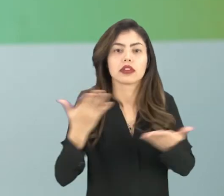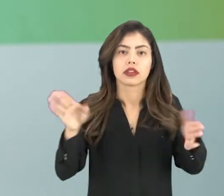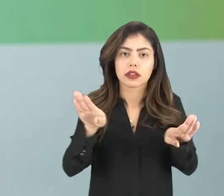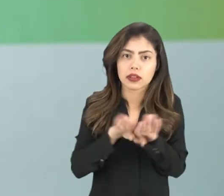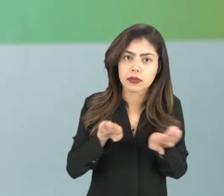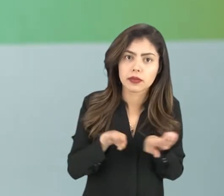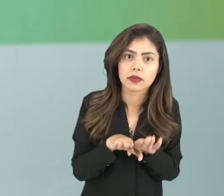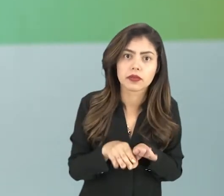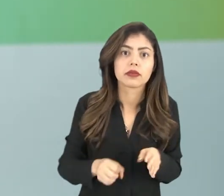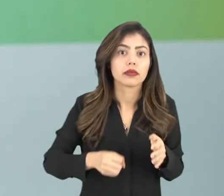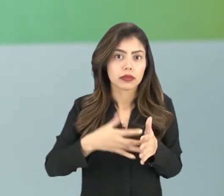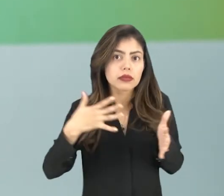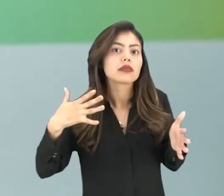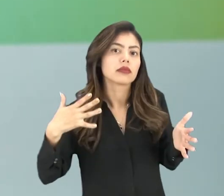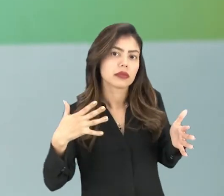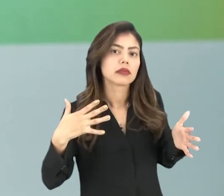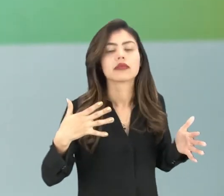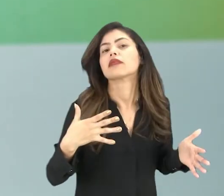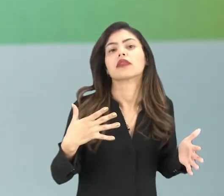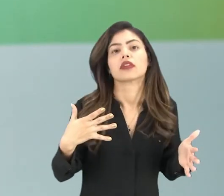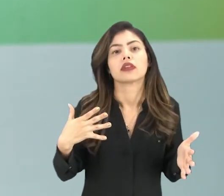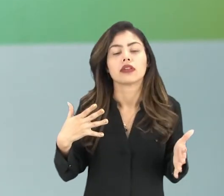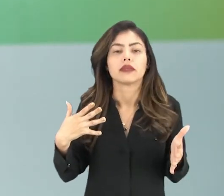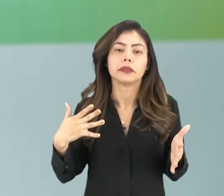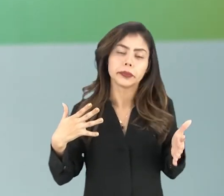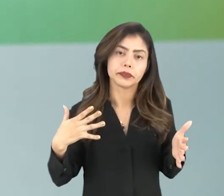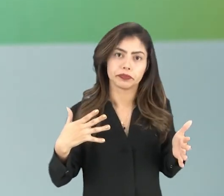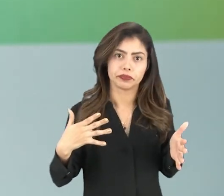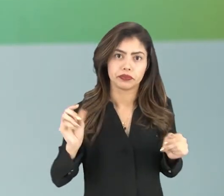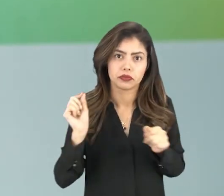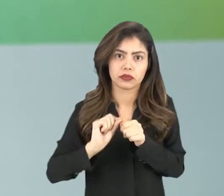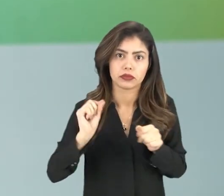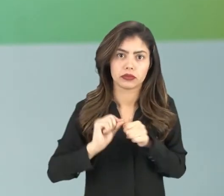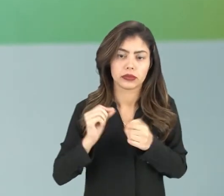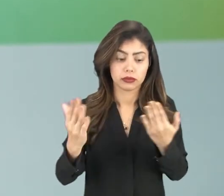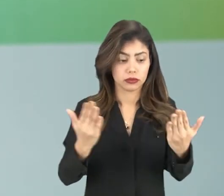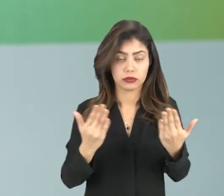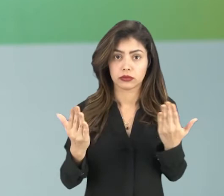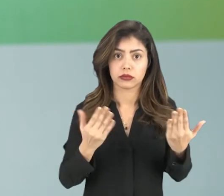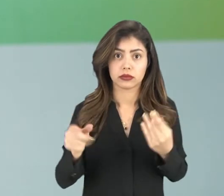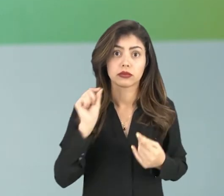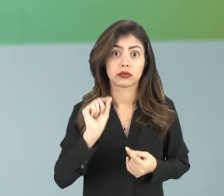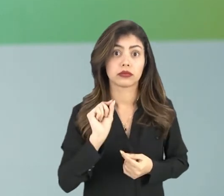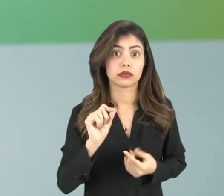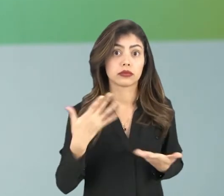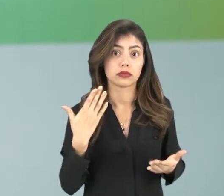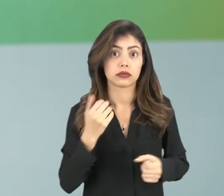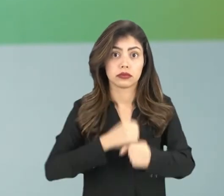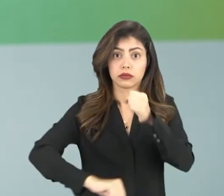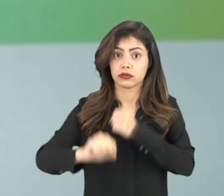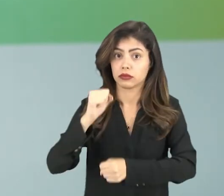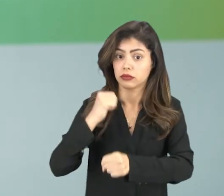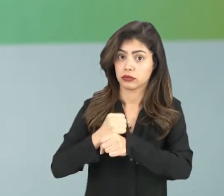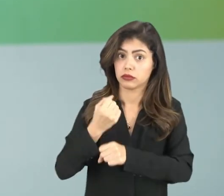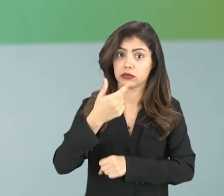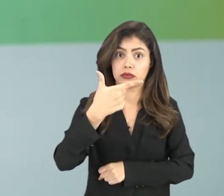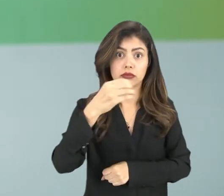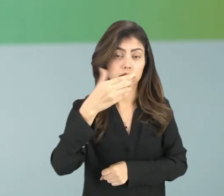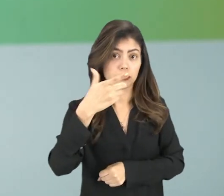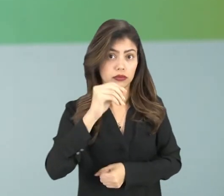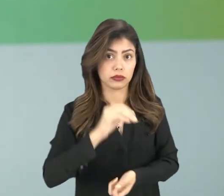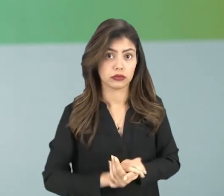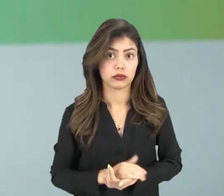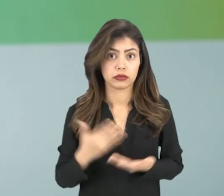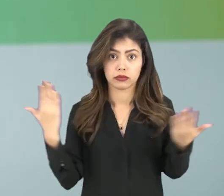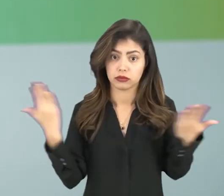podemos muito possivelmente fazer um paralelo com o que nós vimos no ano de 2020, em vários